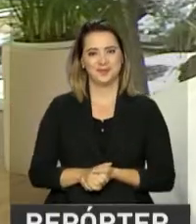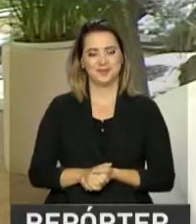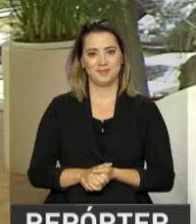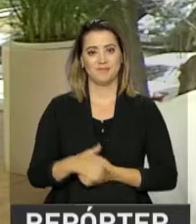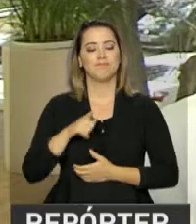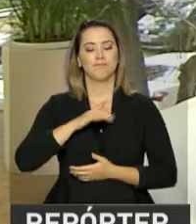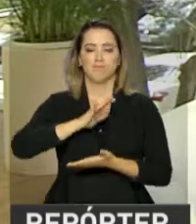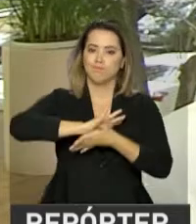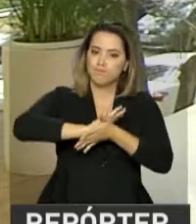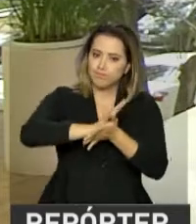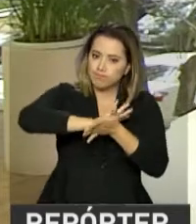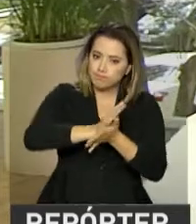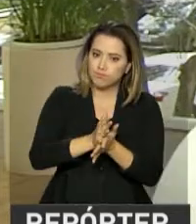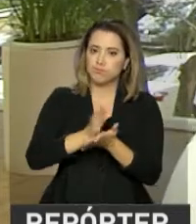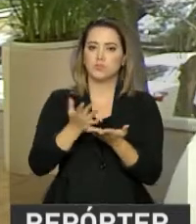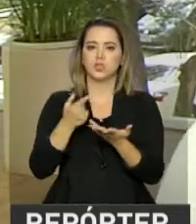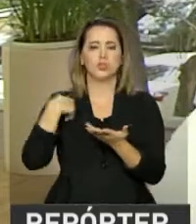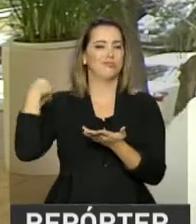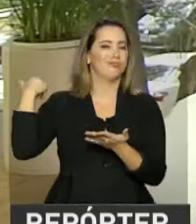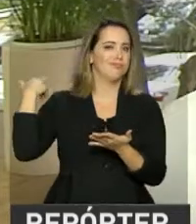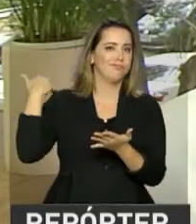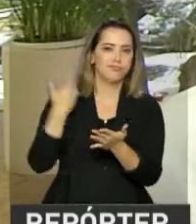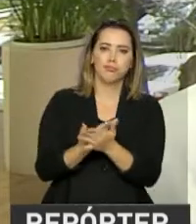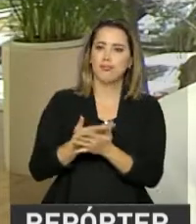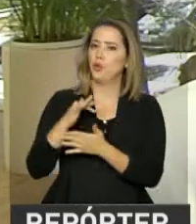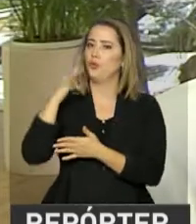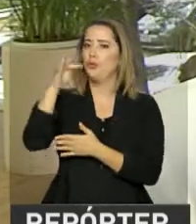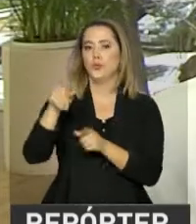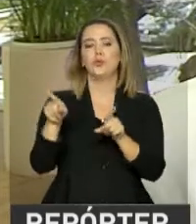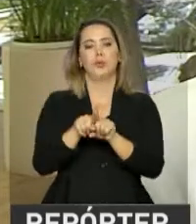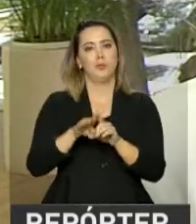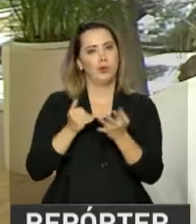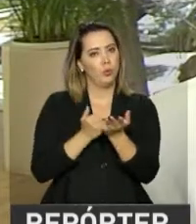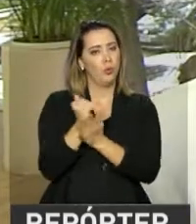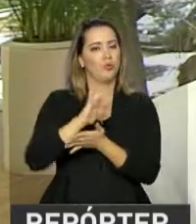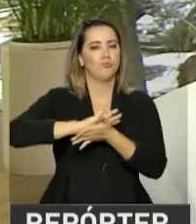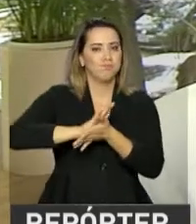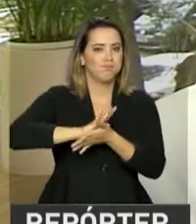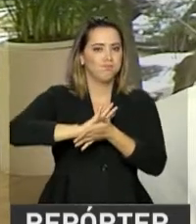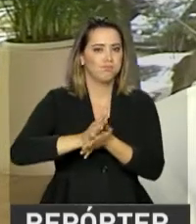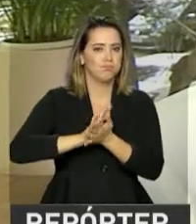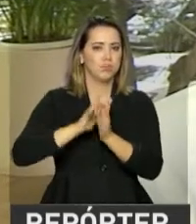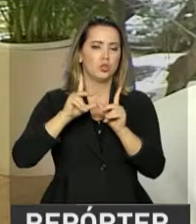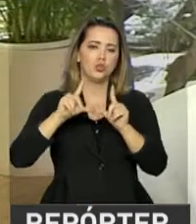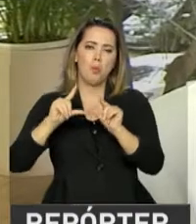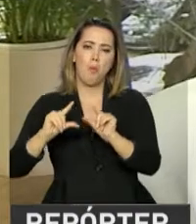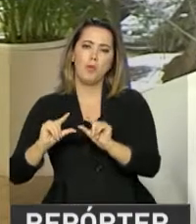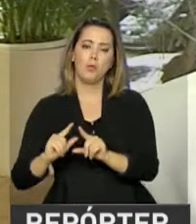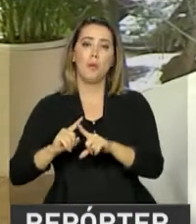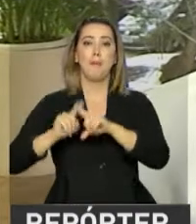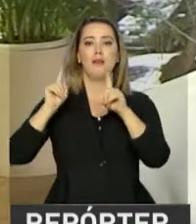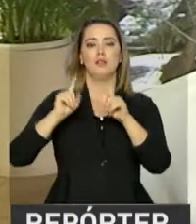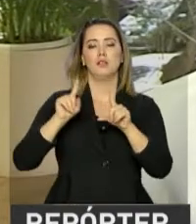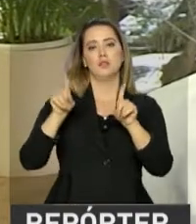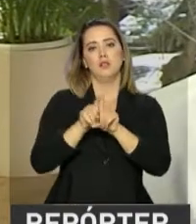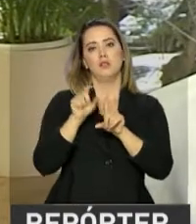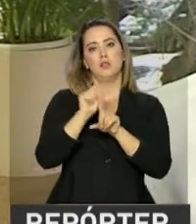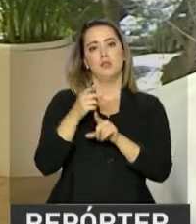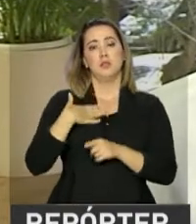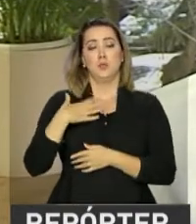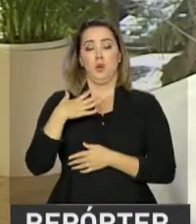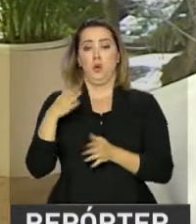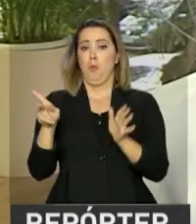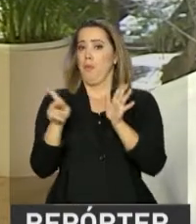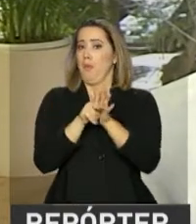com o sempre vai existir há muito tempo não existe infelizmente um bom tempo ainda tarde diminuindo esse preconceito eu acho que o próprio deficiente